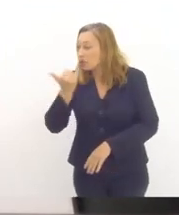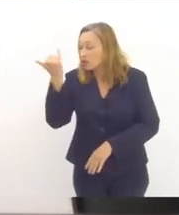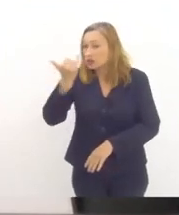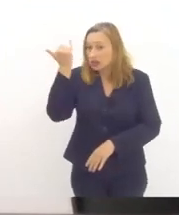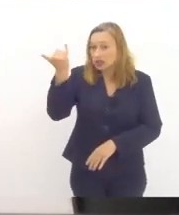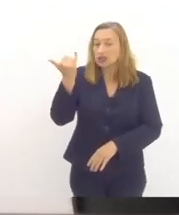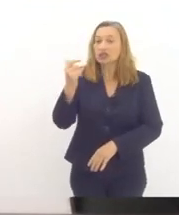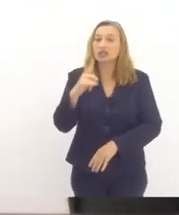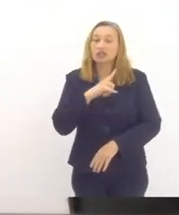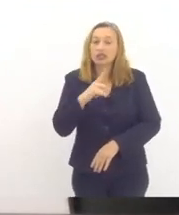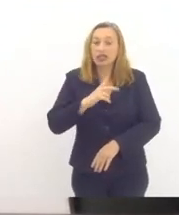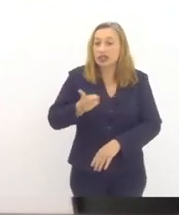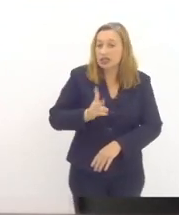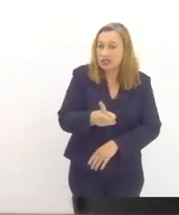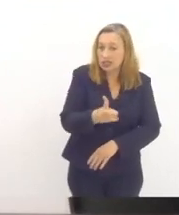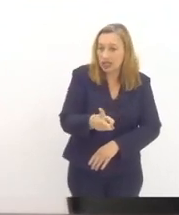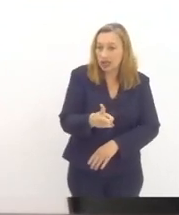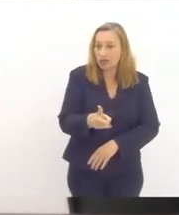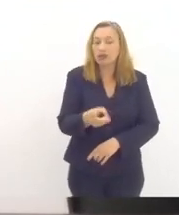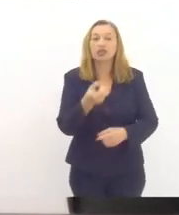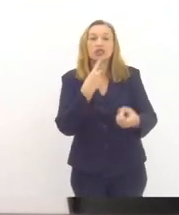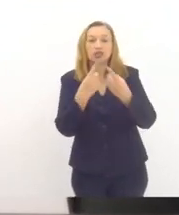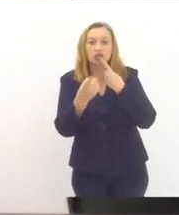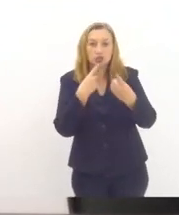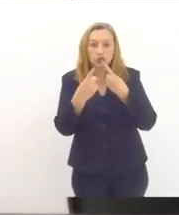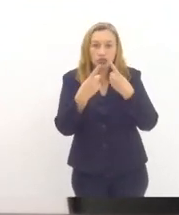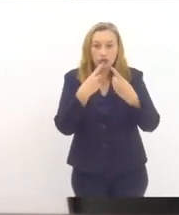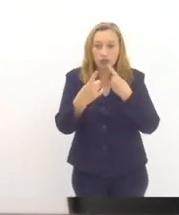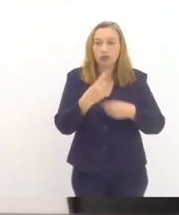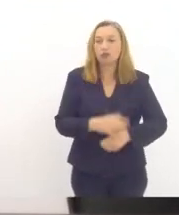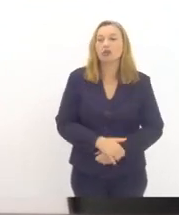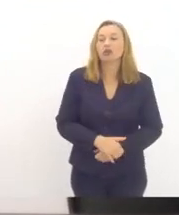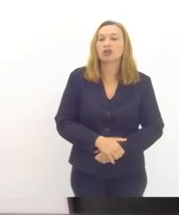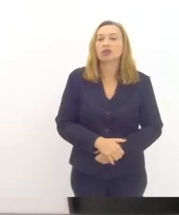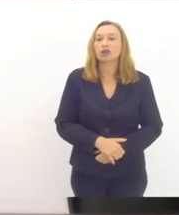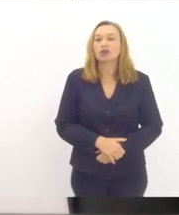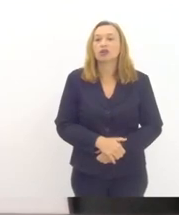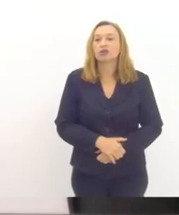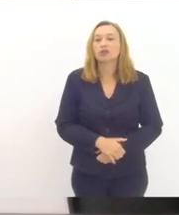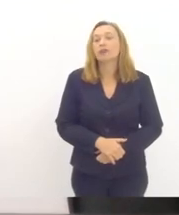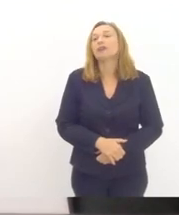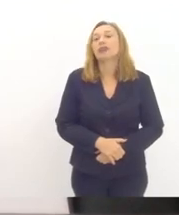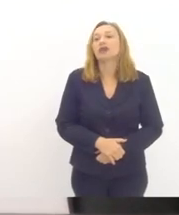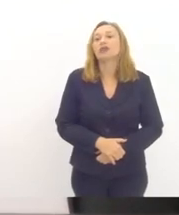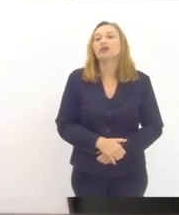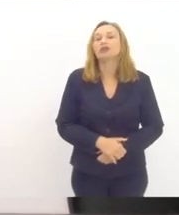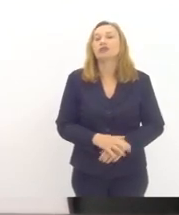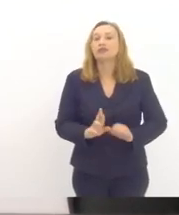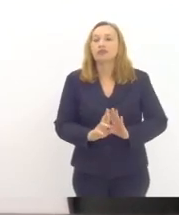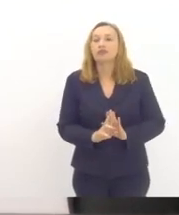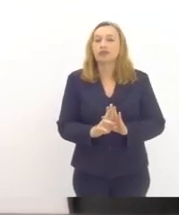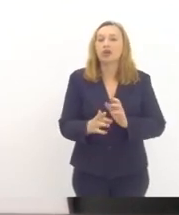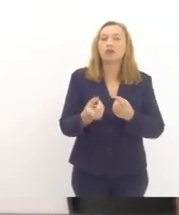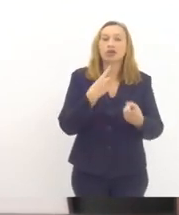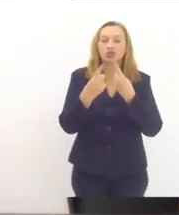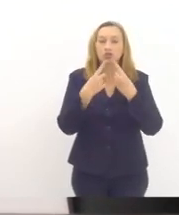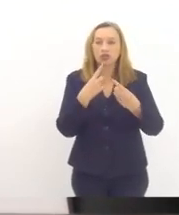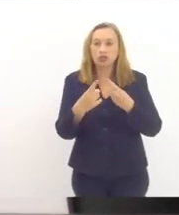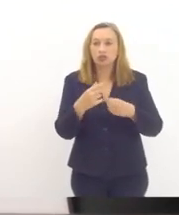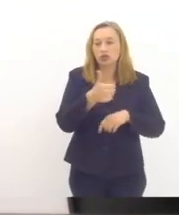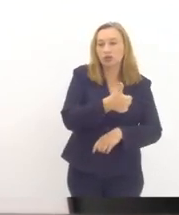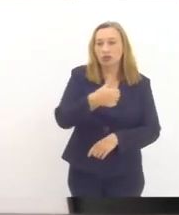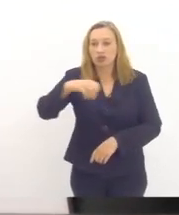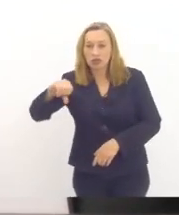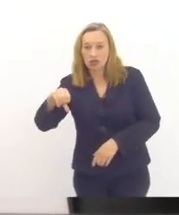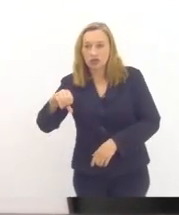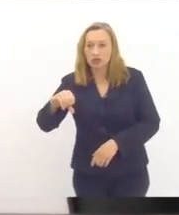gente tenha sempre esse espaço de discussão. Abrimos o nosso referencial para a discussão em 2019, com a chegada